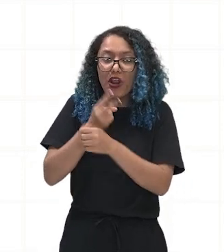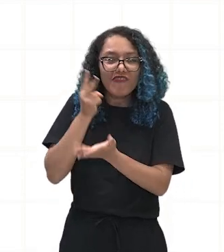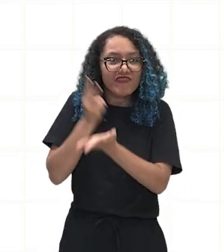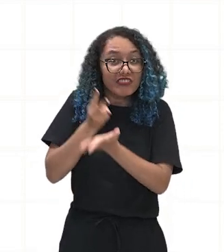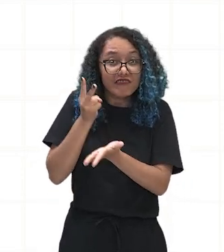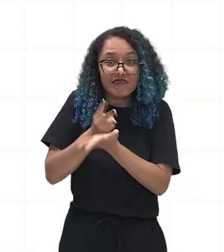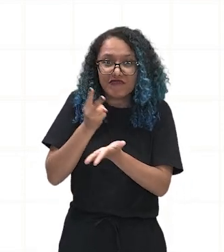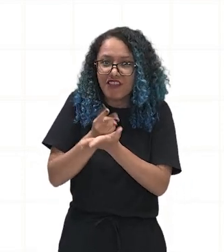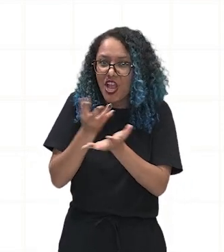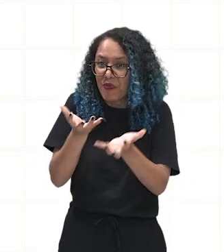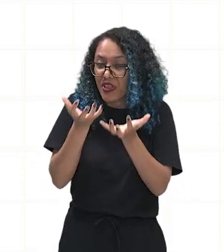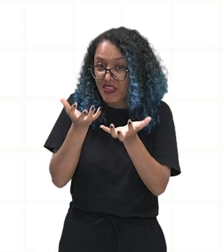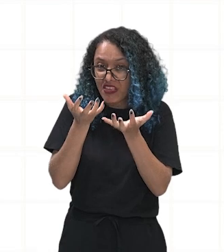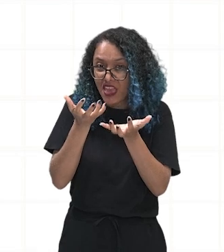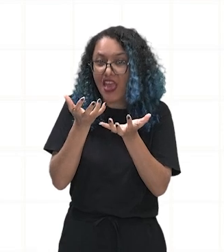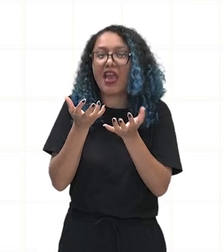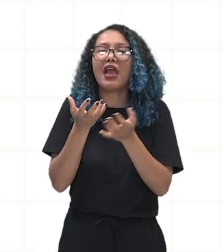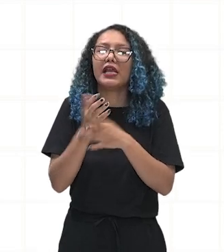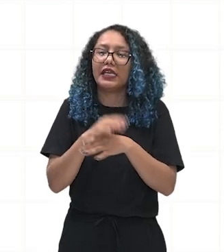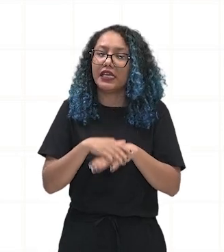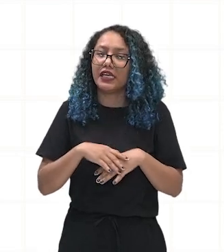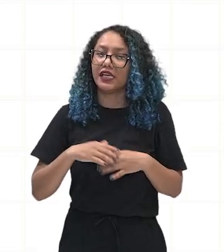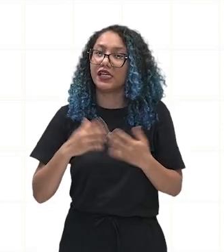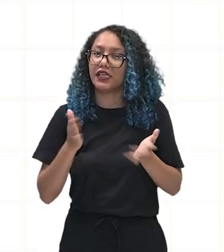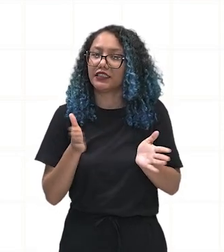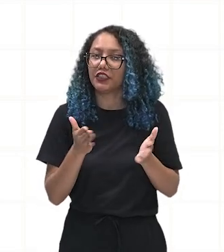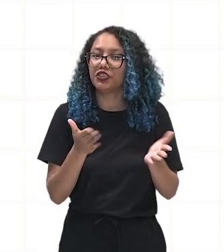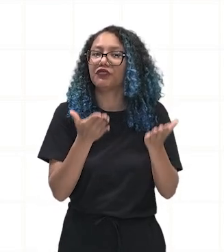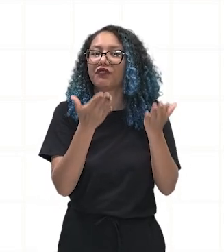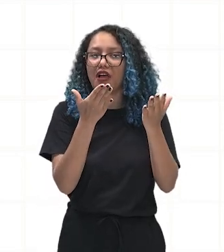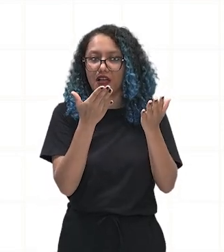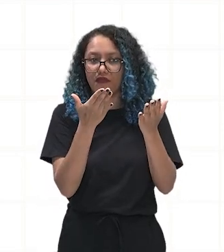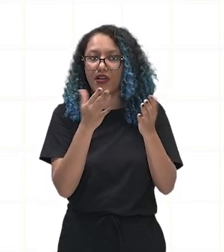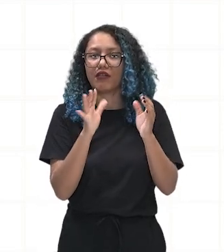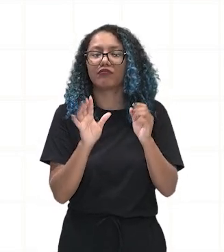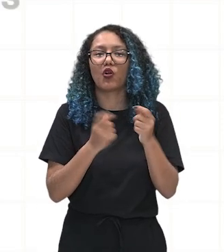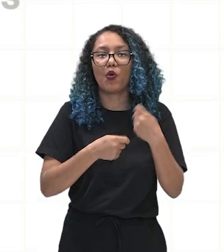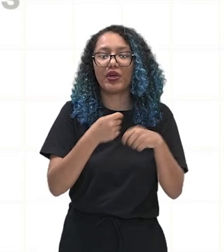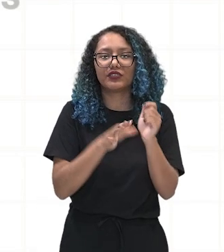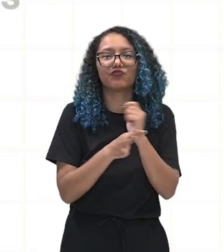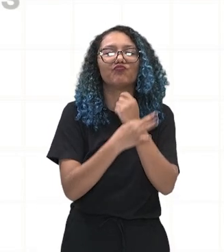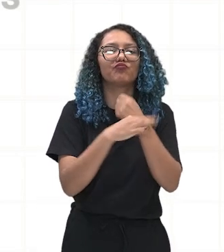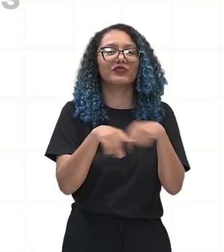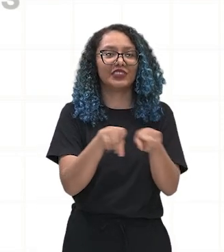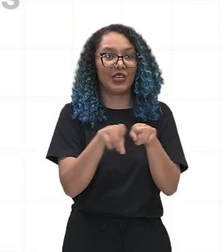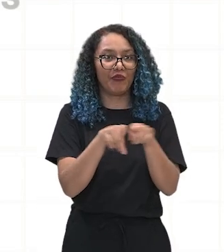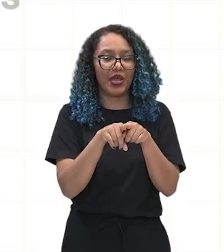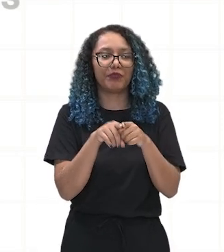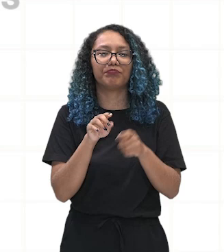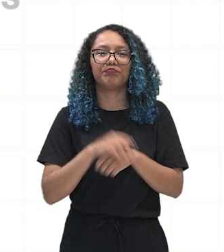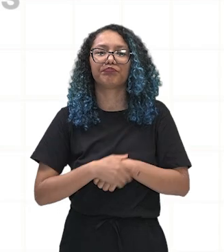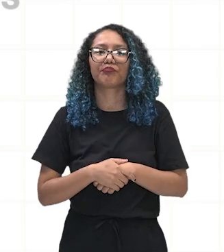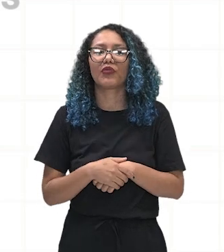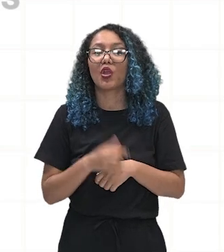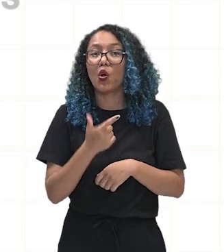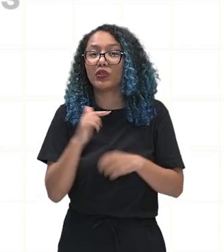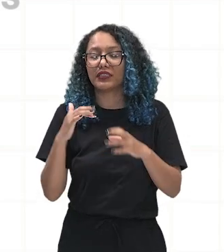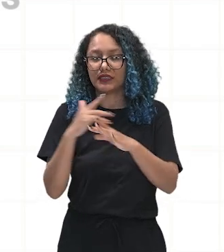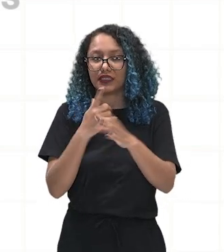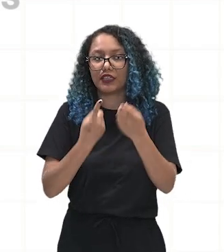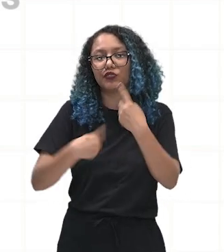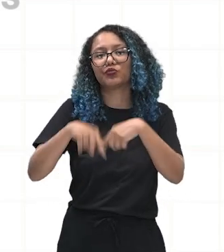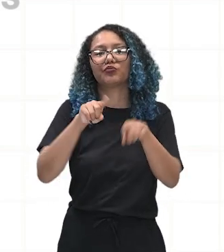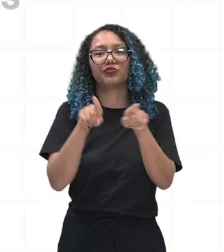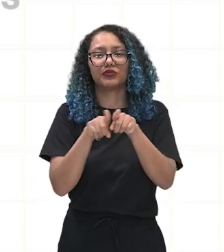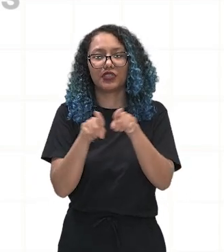a fortalecer o comércio na região. Também vamos ter as cidades que prosperavam, olha só. As cidades